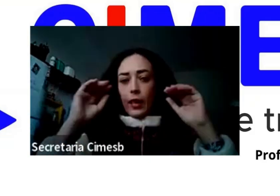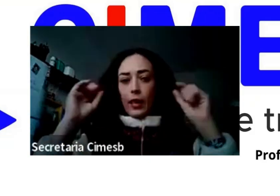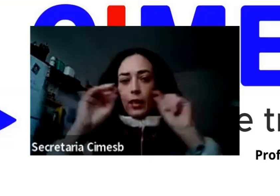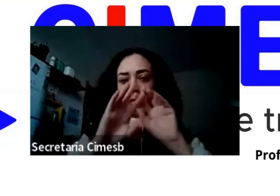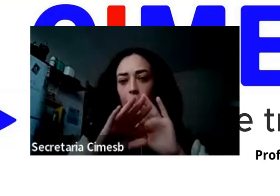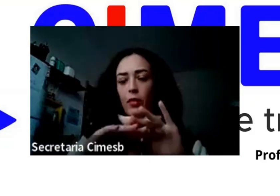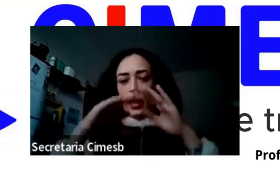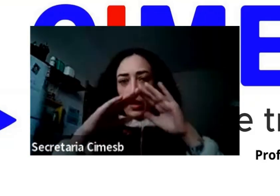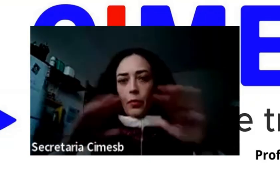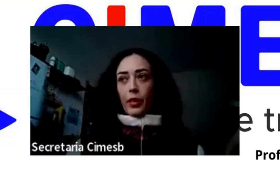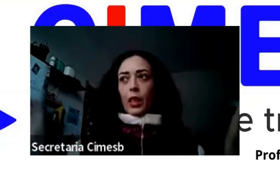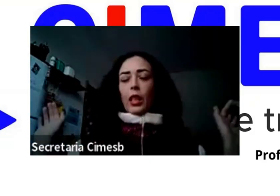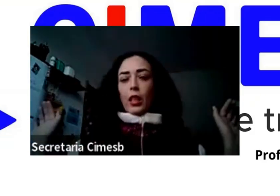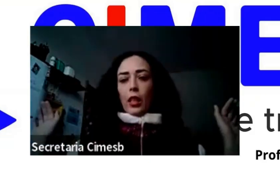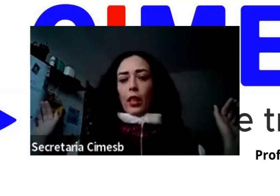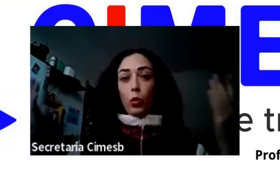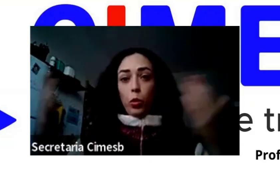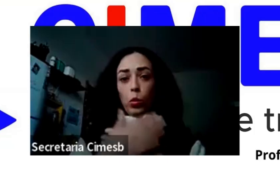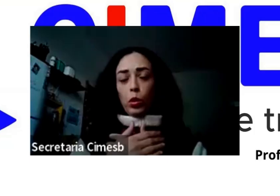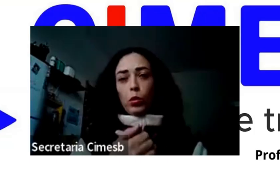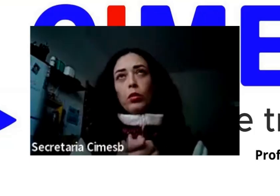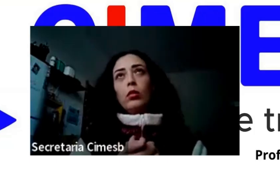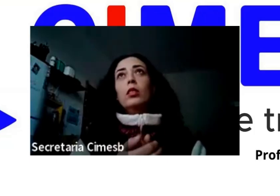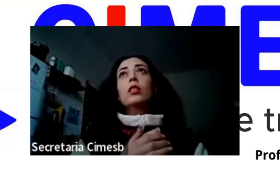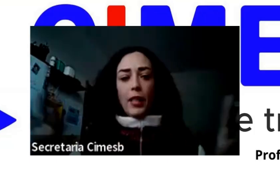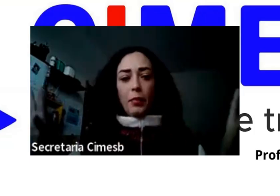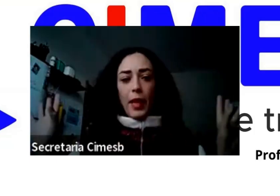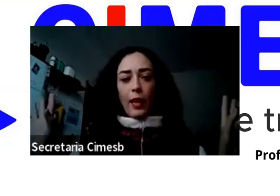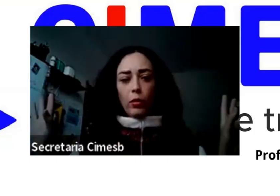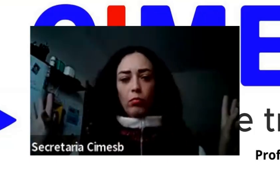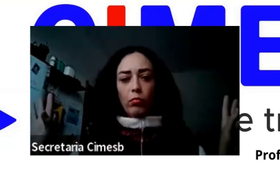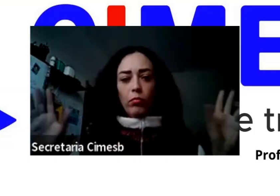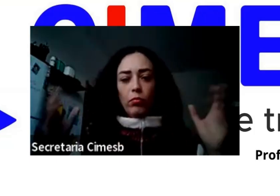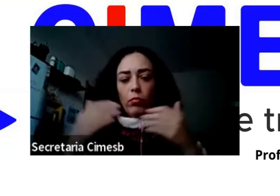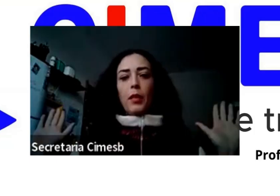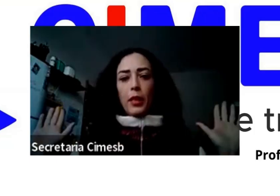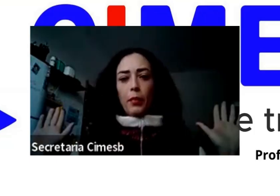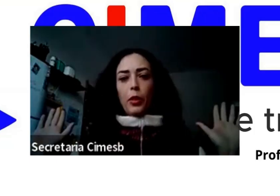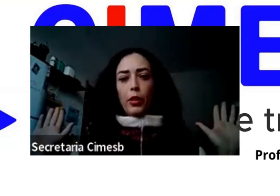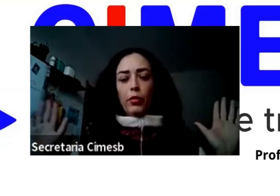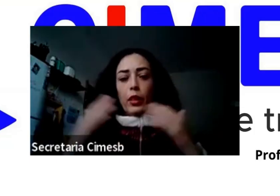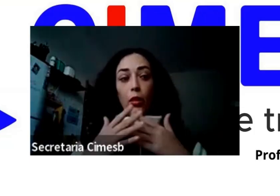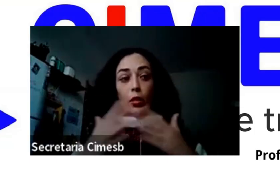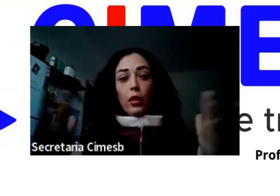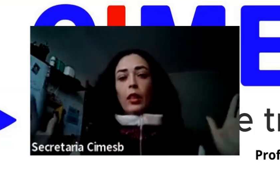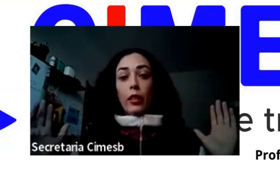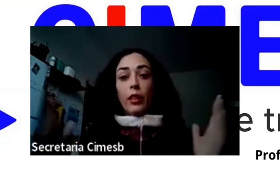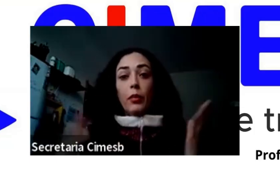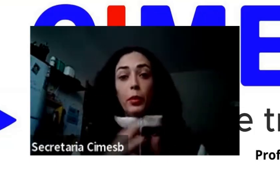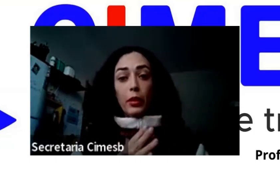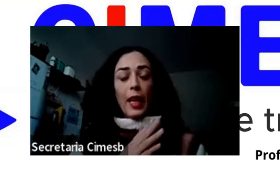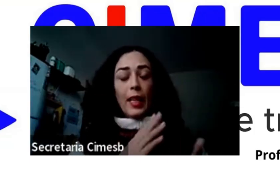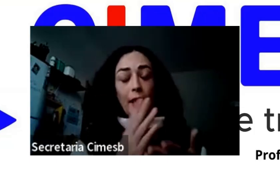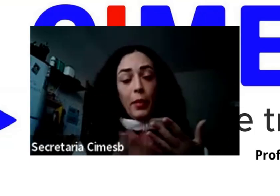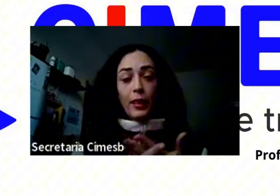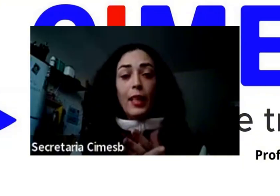mais fechada, essa visão aqui, ó. Já o surdo é mais ampliado, é mais perceptivo, assim, ó, dentro da